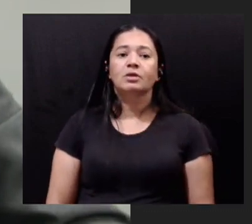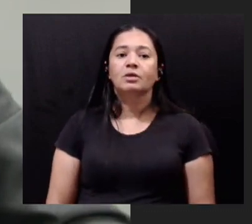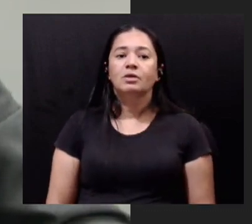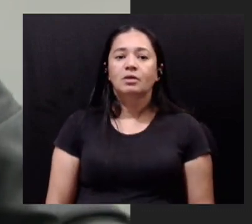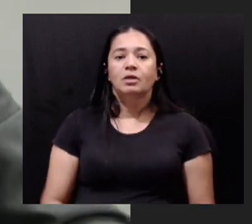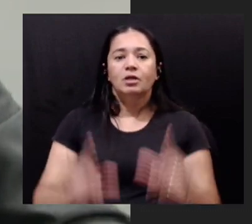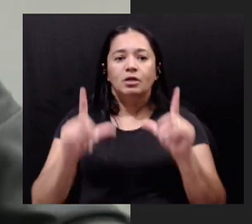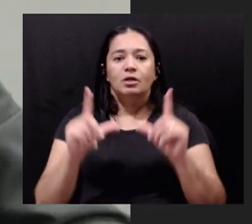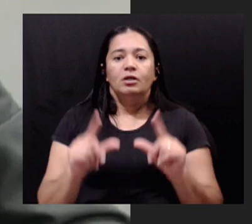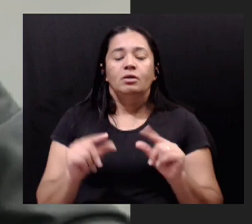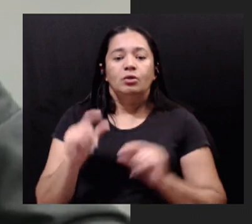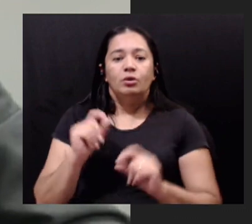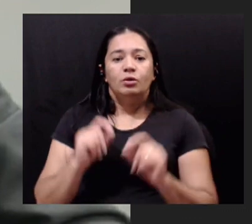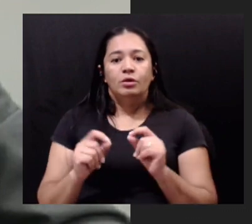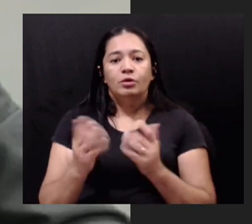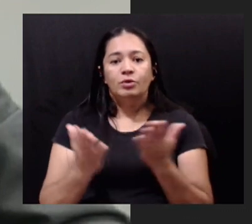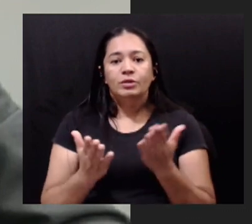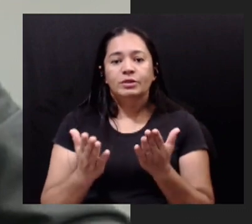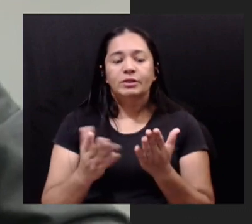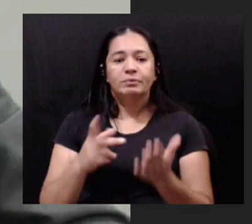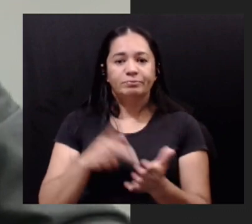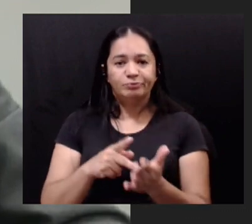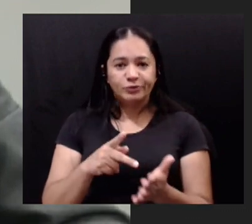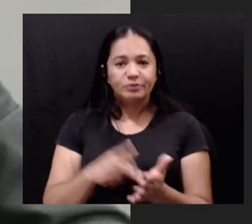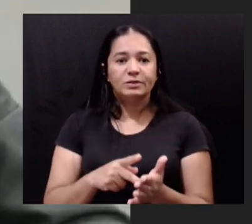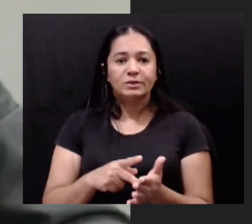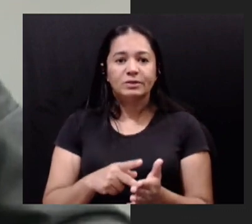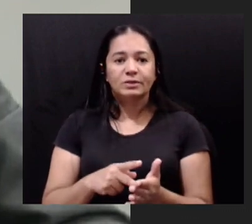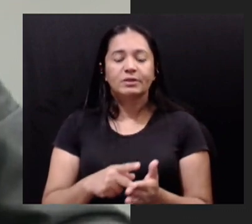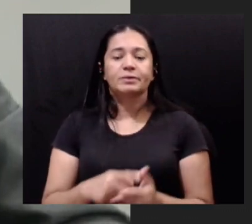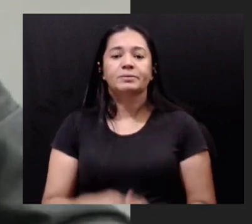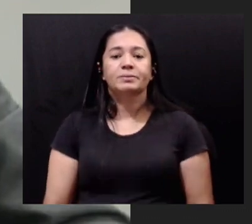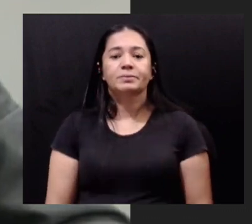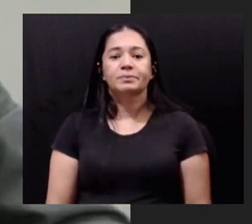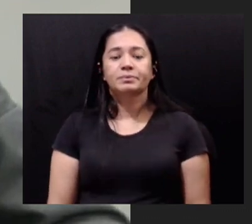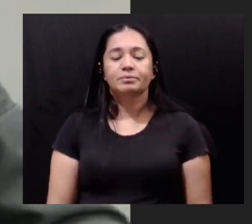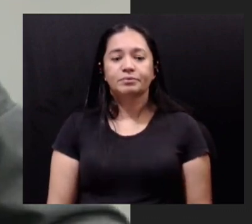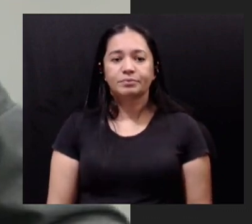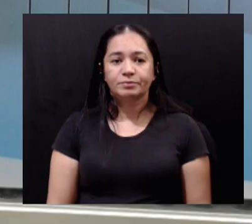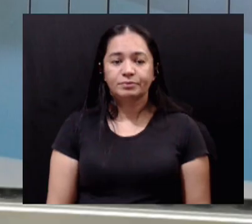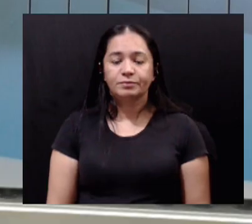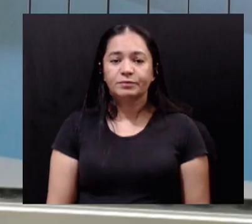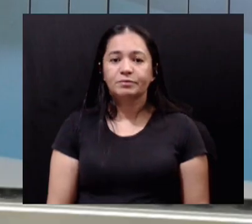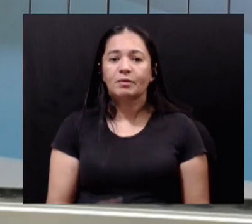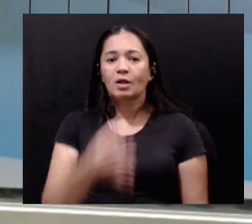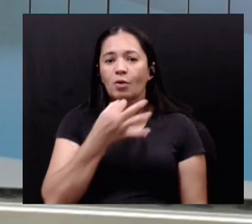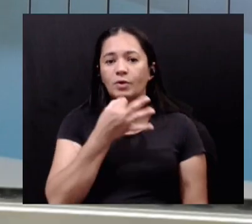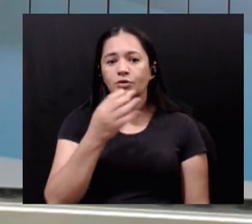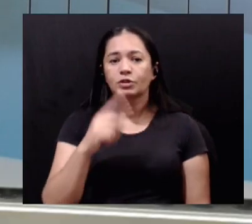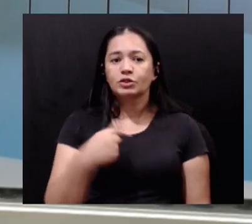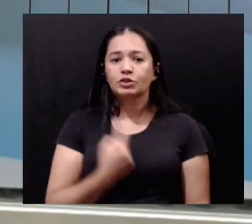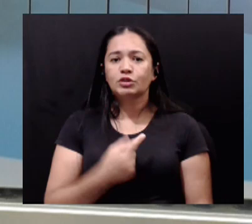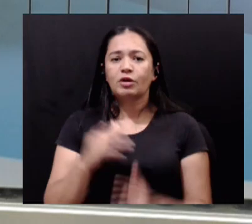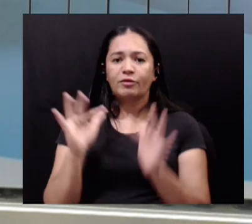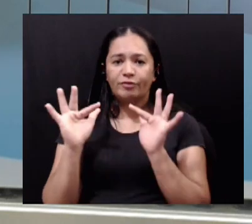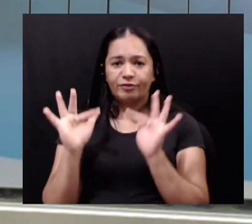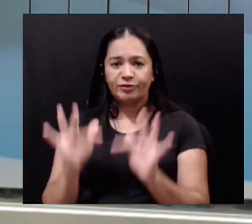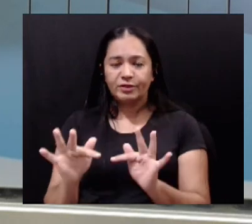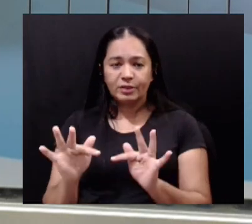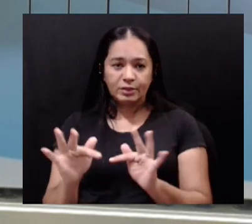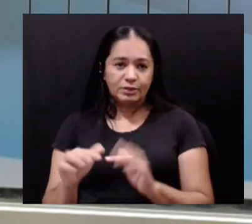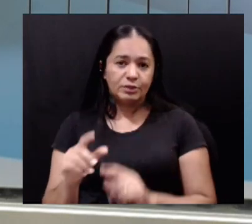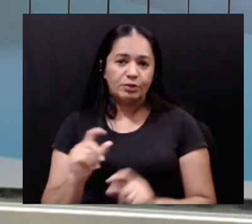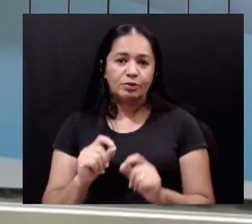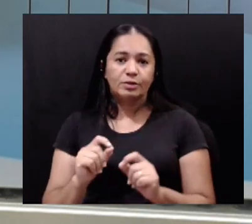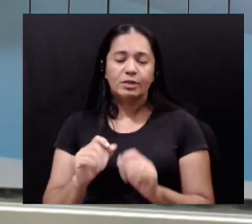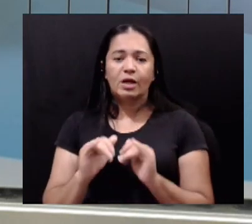um tratamento efetivo, de realmente matar a bactéria, né. Com certeza. Acho que para a gente encerrar então o nosso quadro, deixar aí um